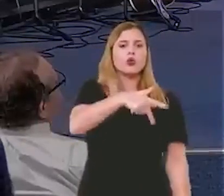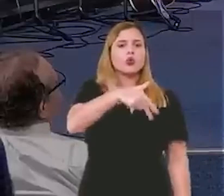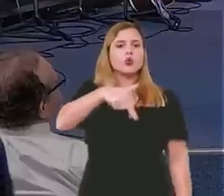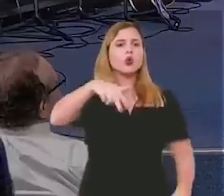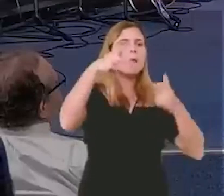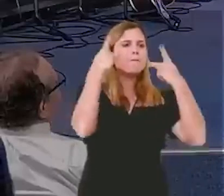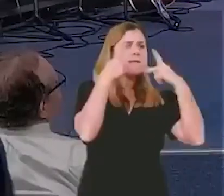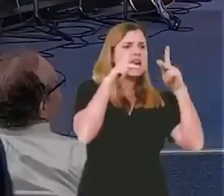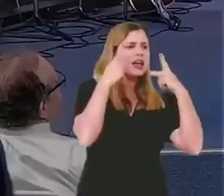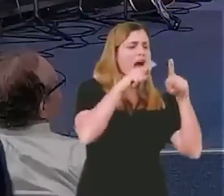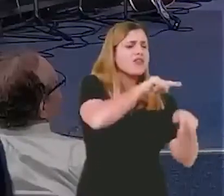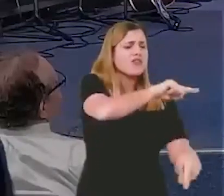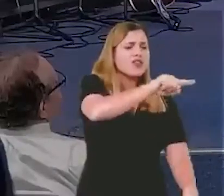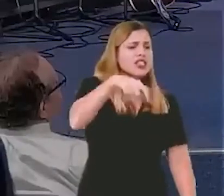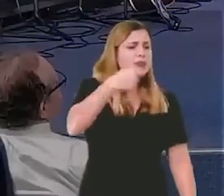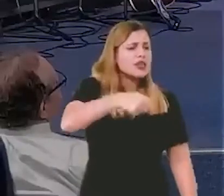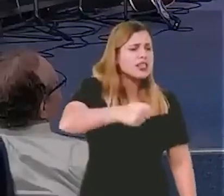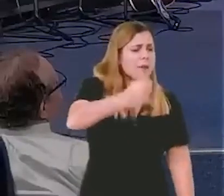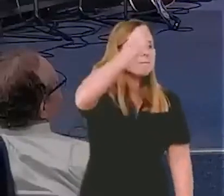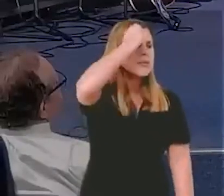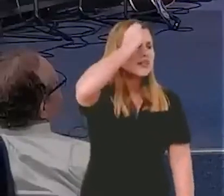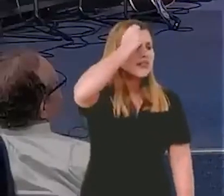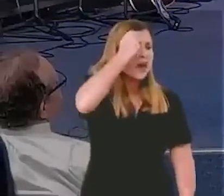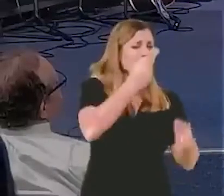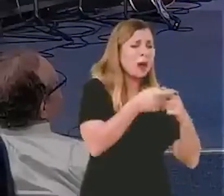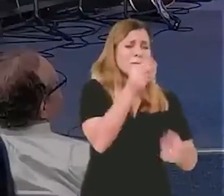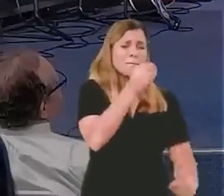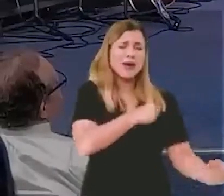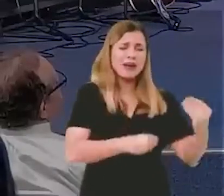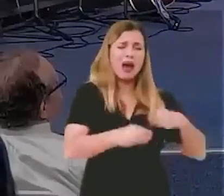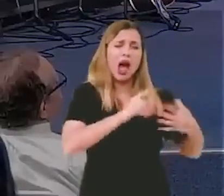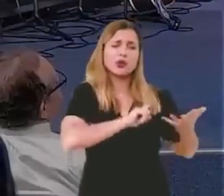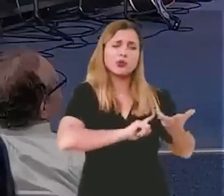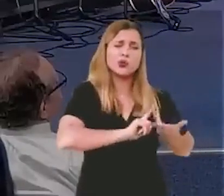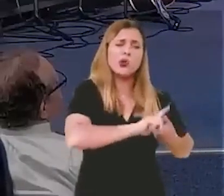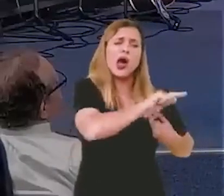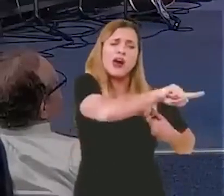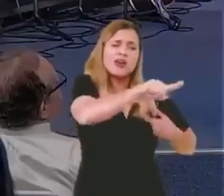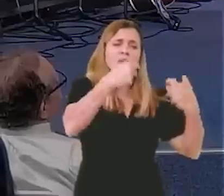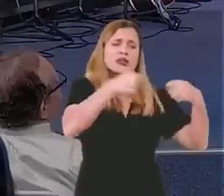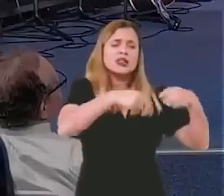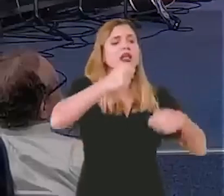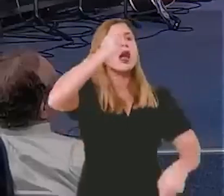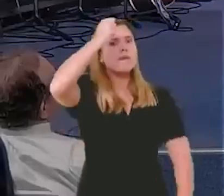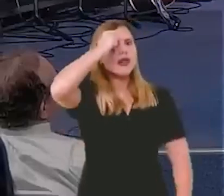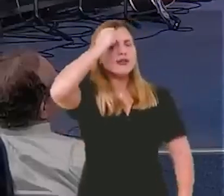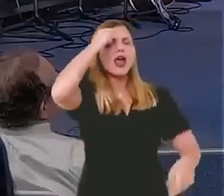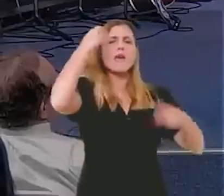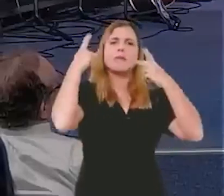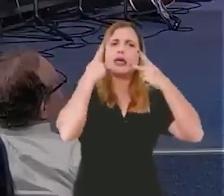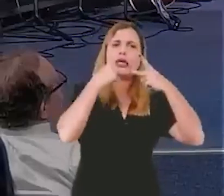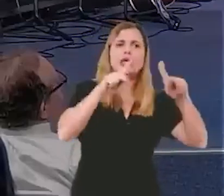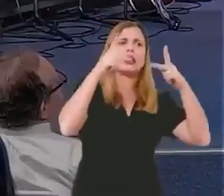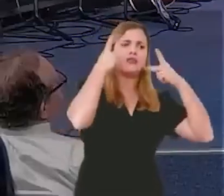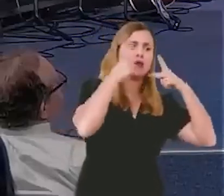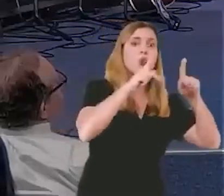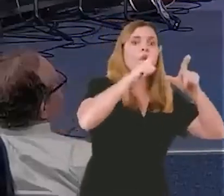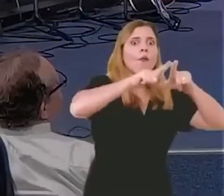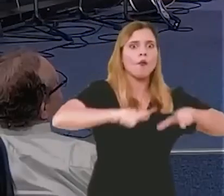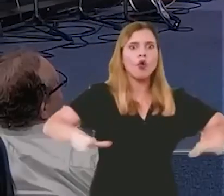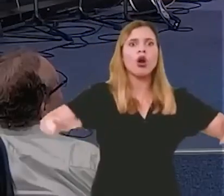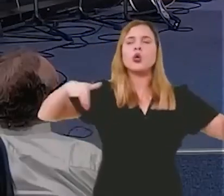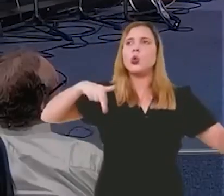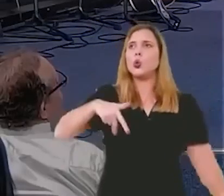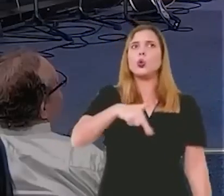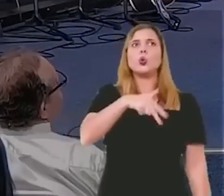remissão de pecados. E diz a Bíblia que as multidões estão lá, que os cobradores de impostos estão lá, que os soldados estão lá, que os